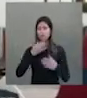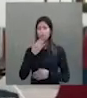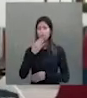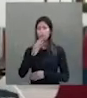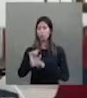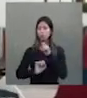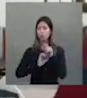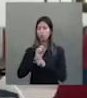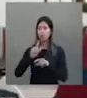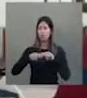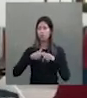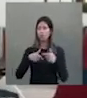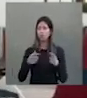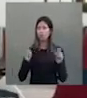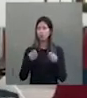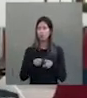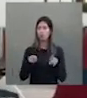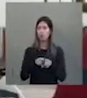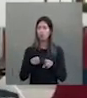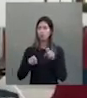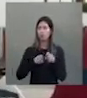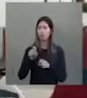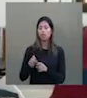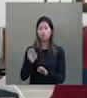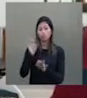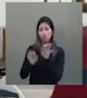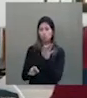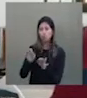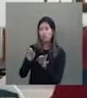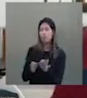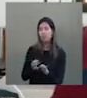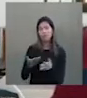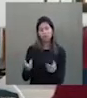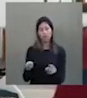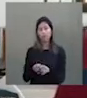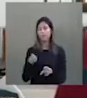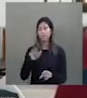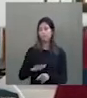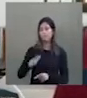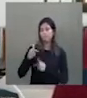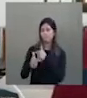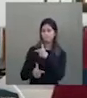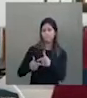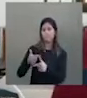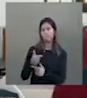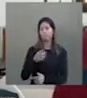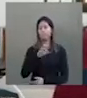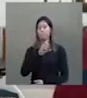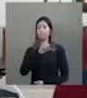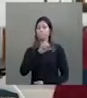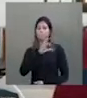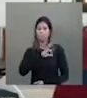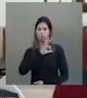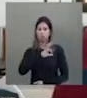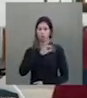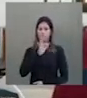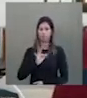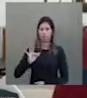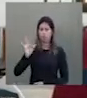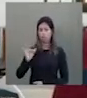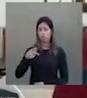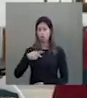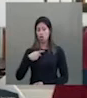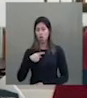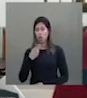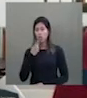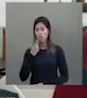as justificativas do inquérito, não só do inquérito, como da ação da Polícia Federal. Quero apenas esclarecer a quem nos ouve em casa que o que eu